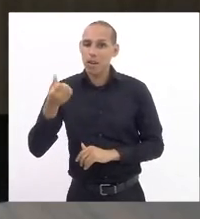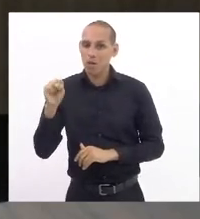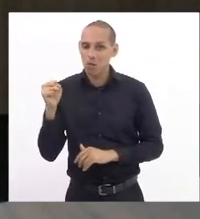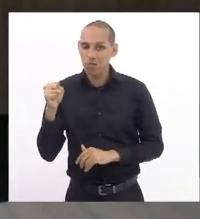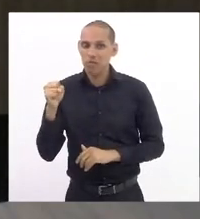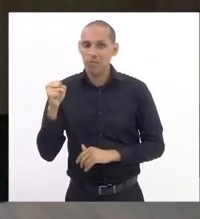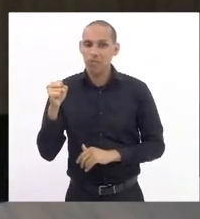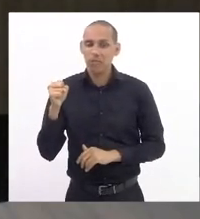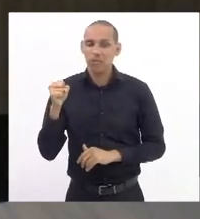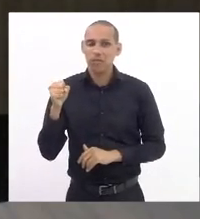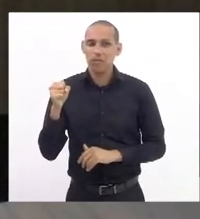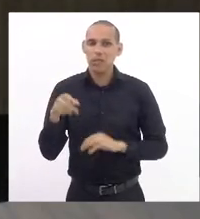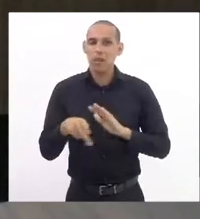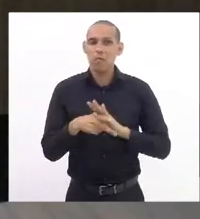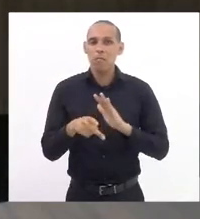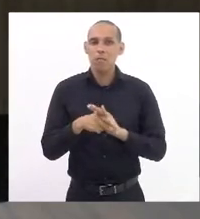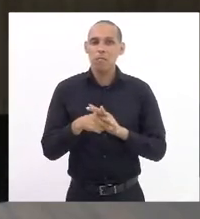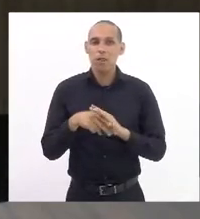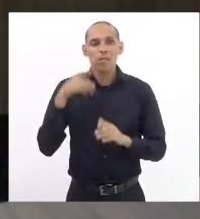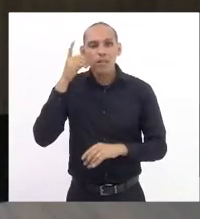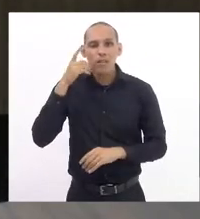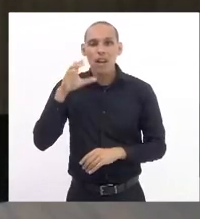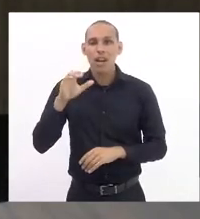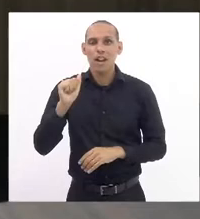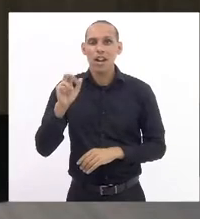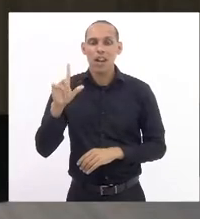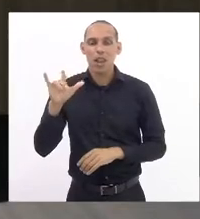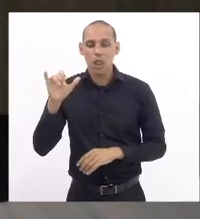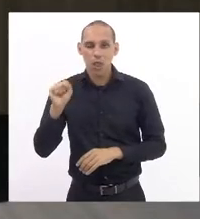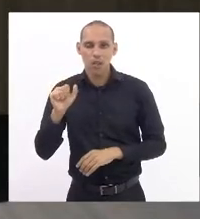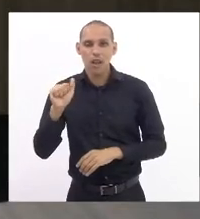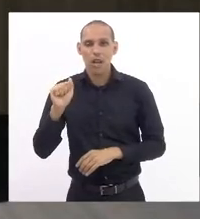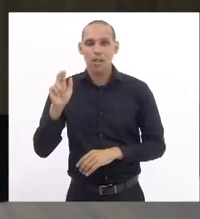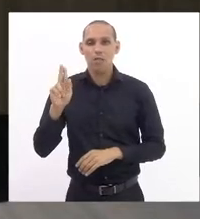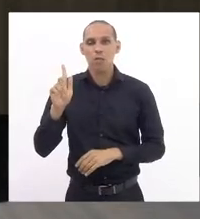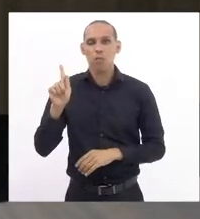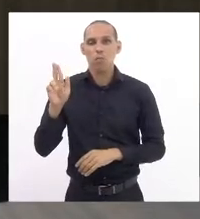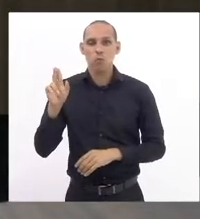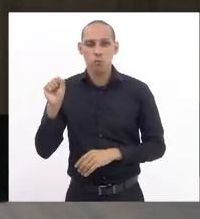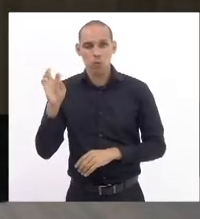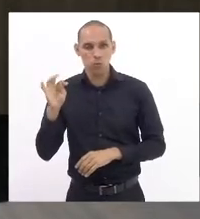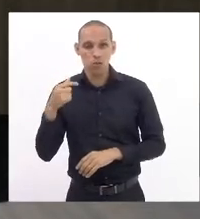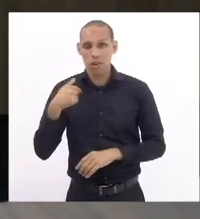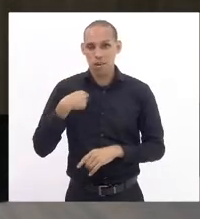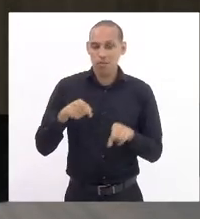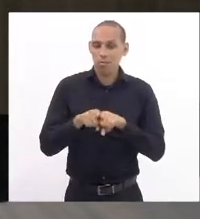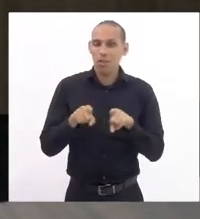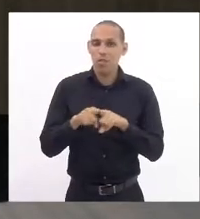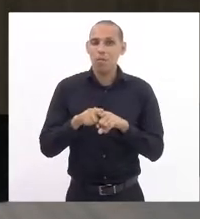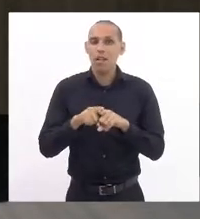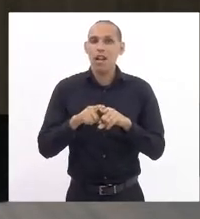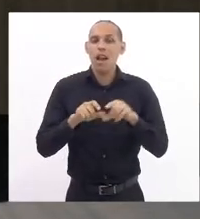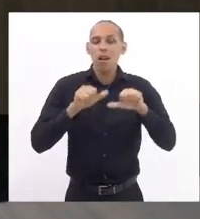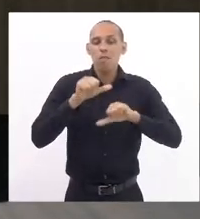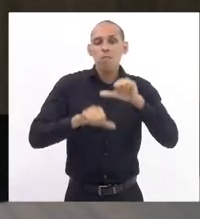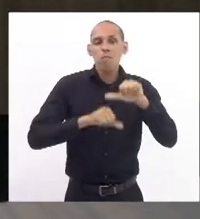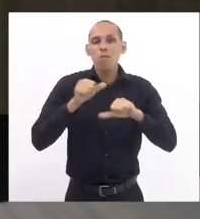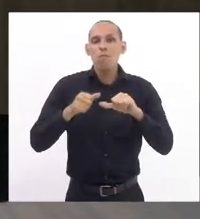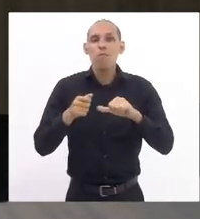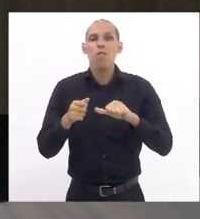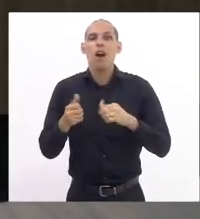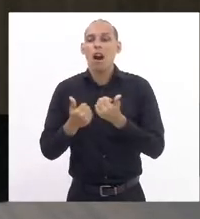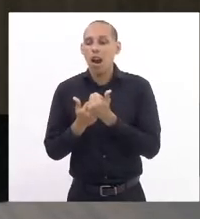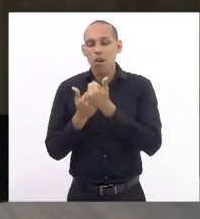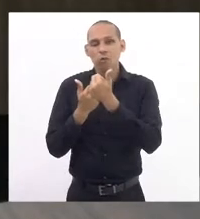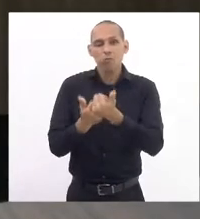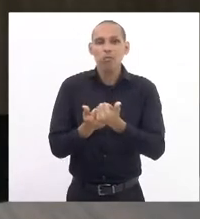4668, de autoria do deputado Carlos Augusto e eu, esse projeto que institui reajuste de auxílios de